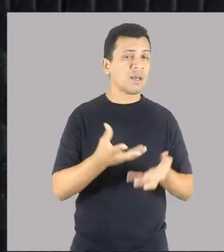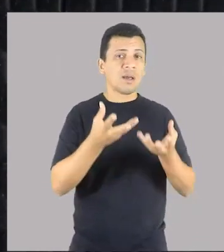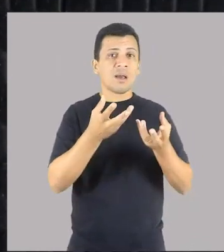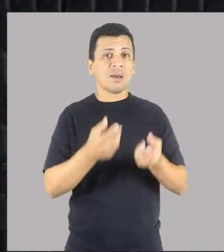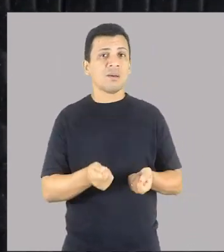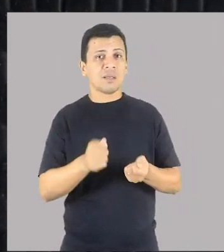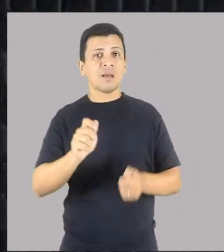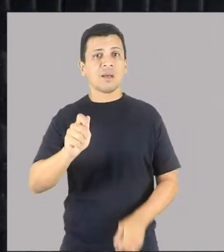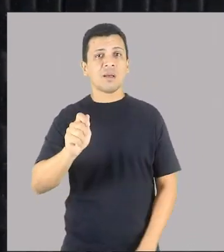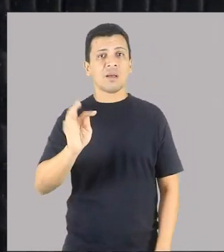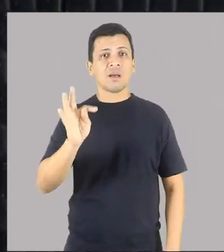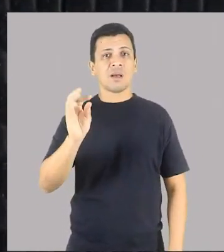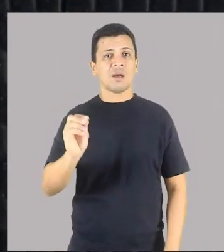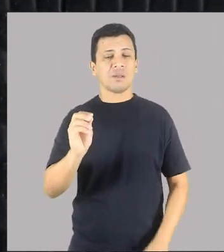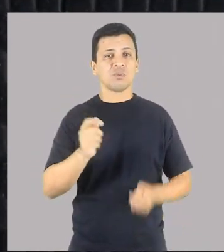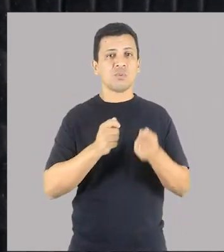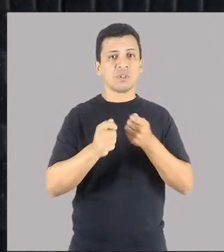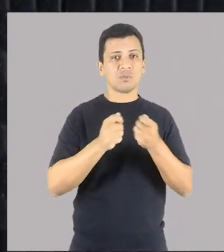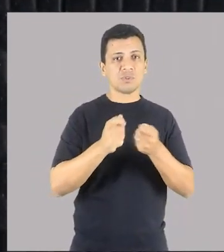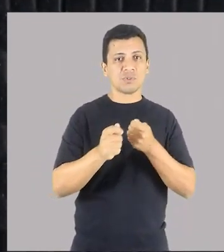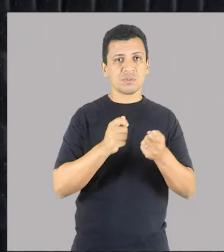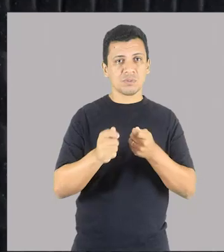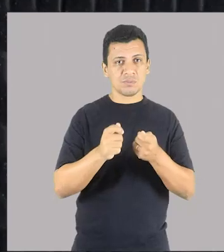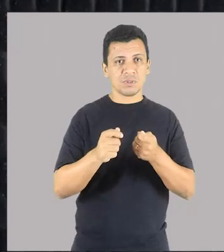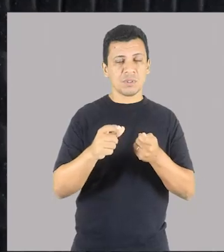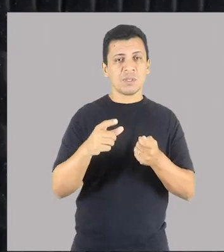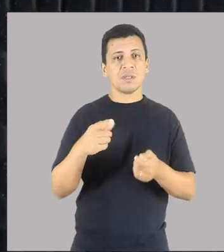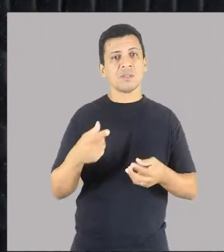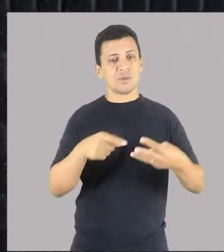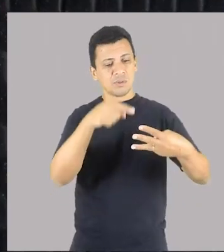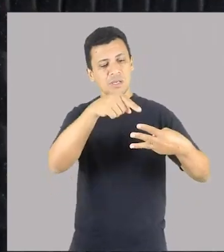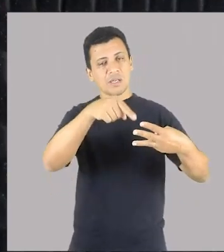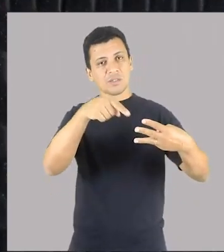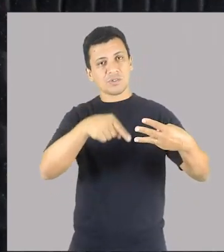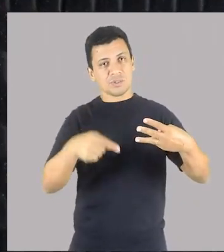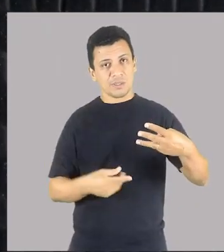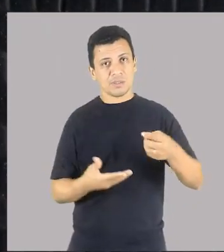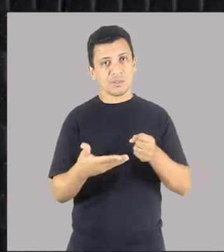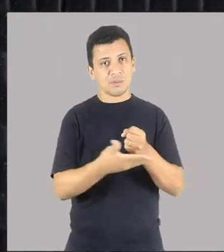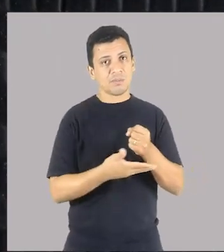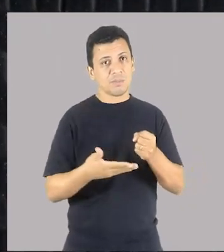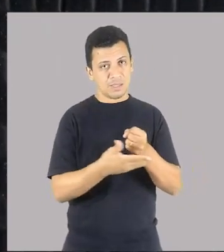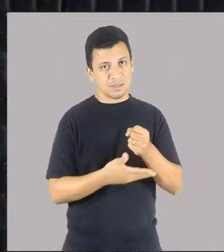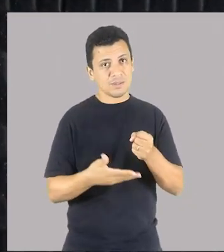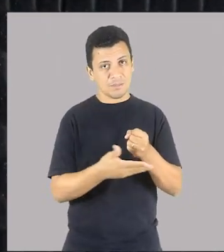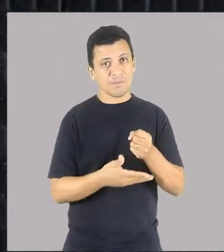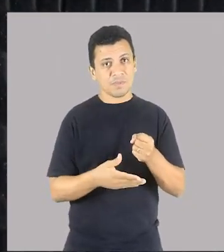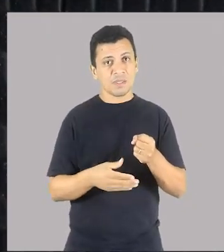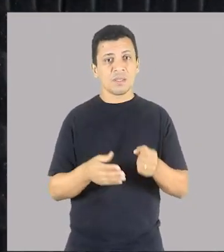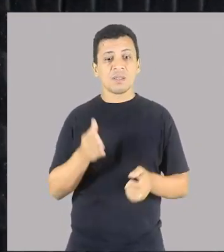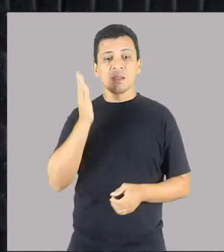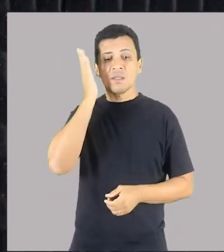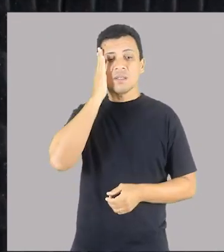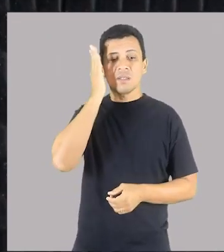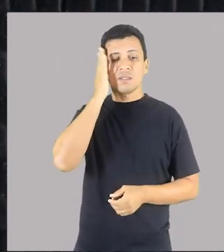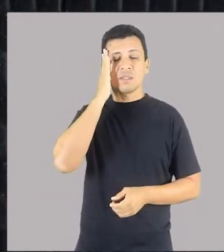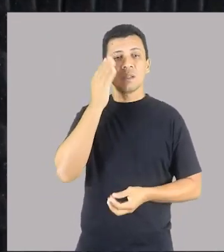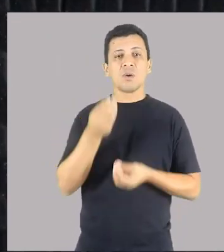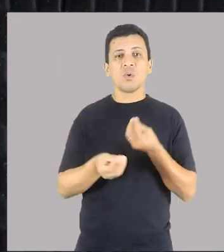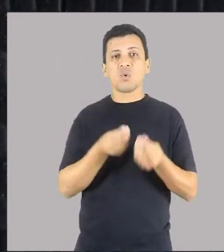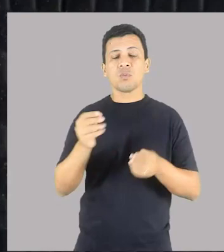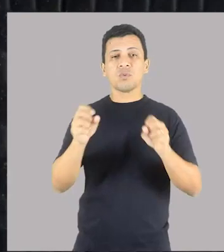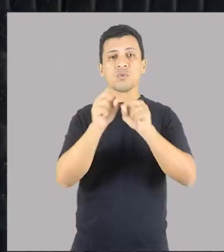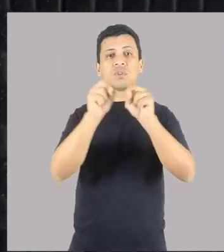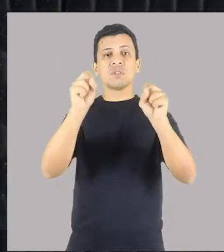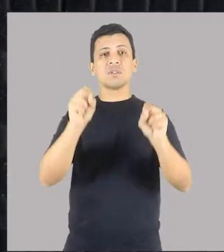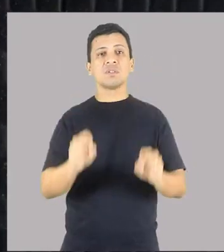os atos administrativos. Observando essas três premissas básicas, então, nós vamos agora entender os